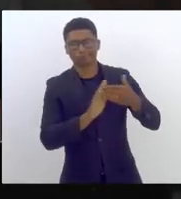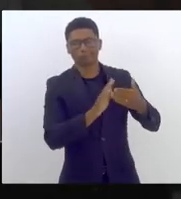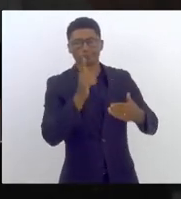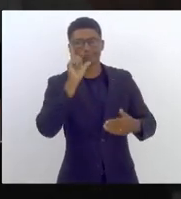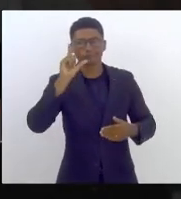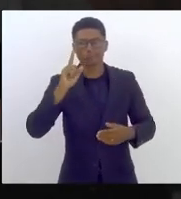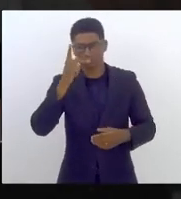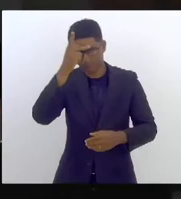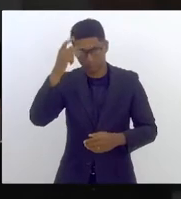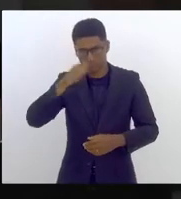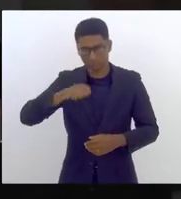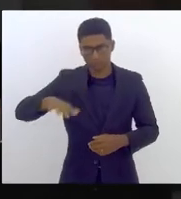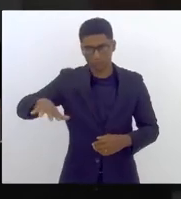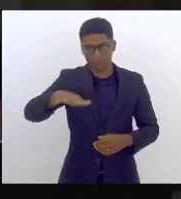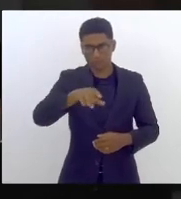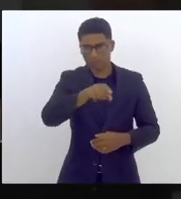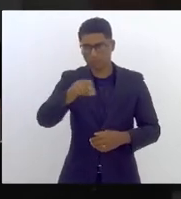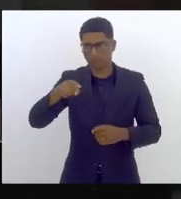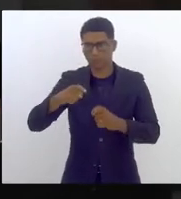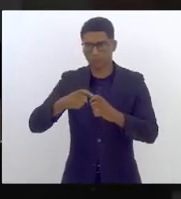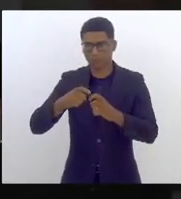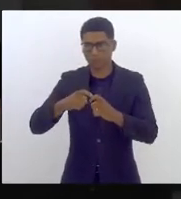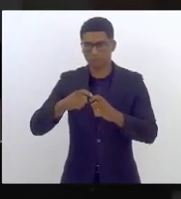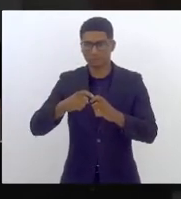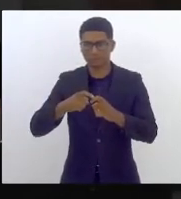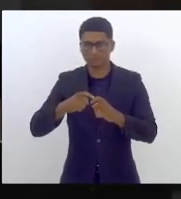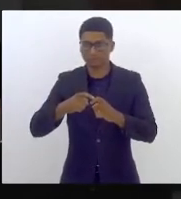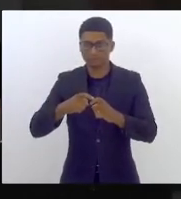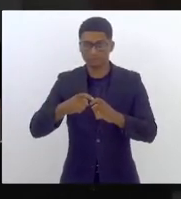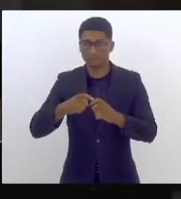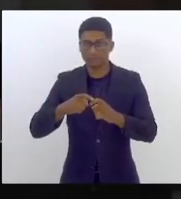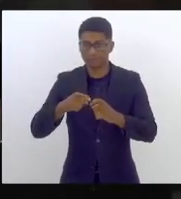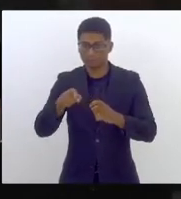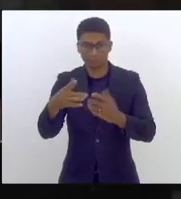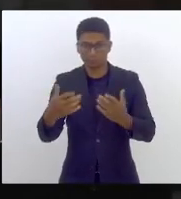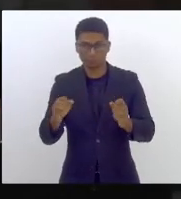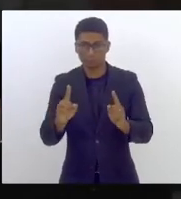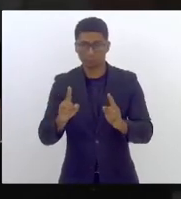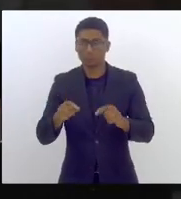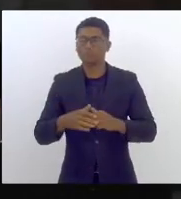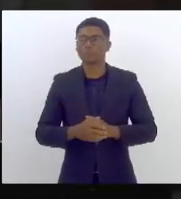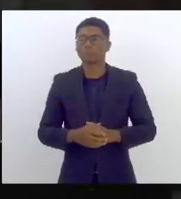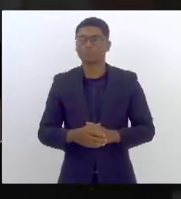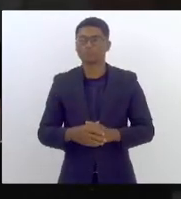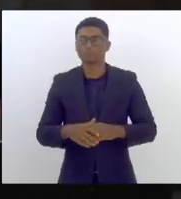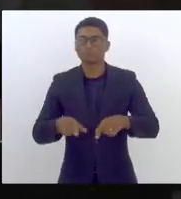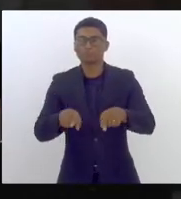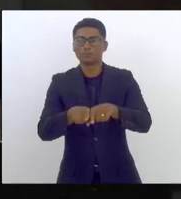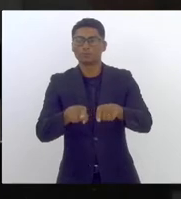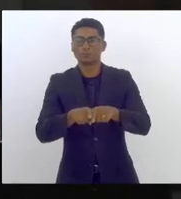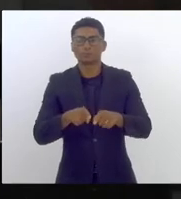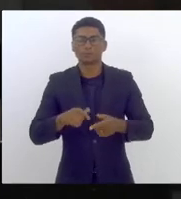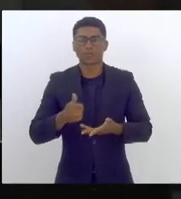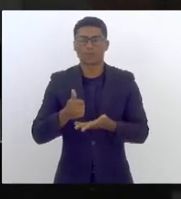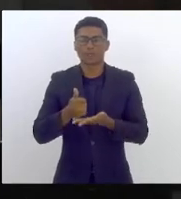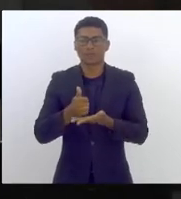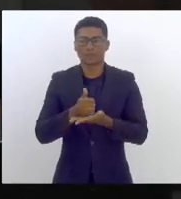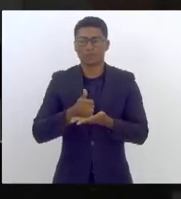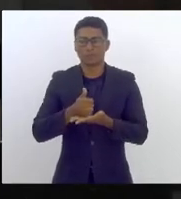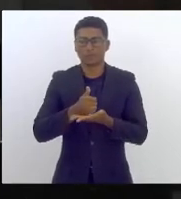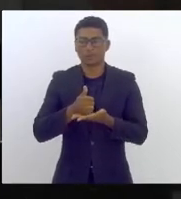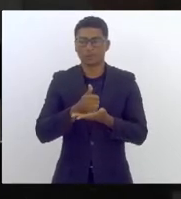medicamento foi rechaçada pelos médicos foi rechaçado pelos Laboratórios